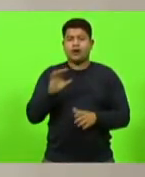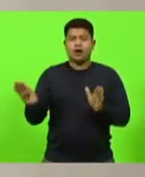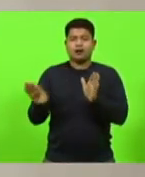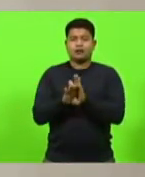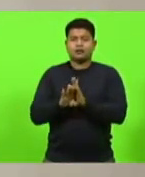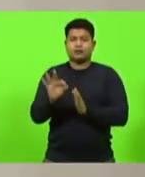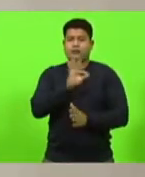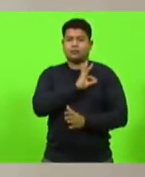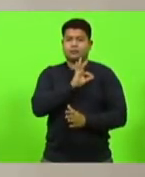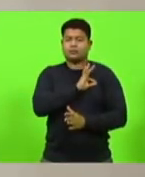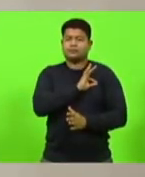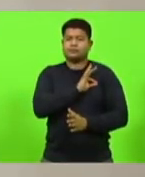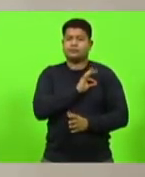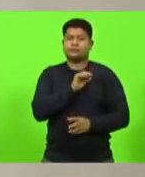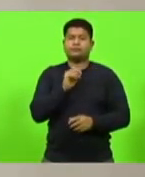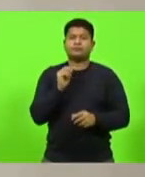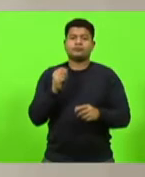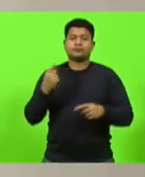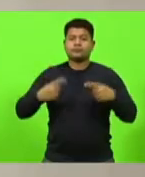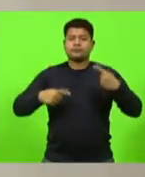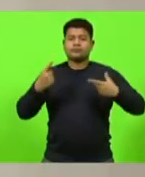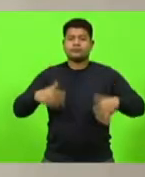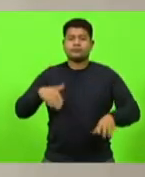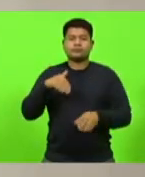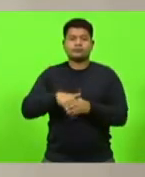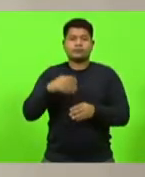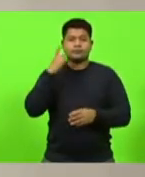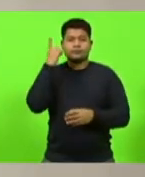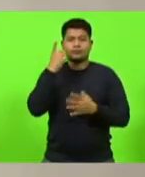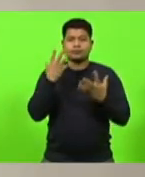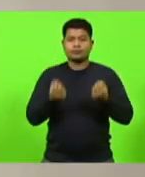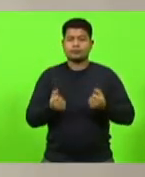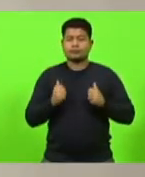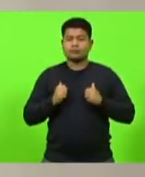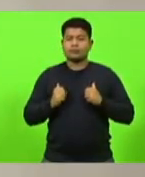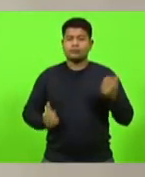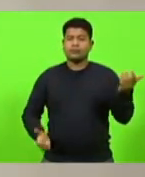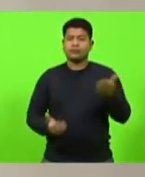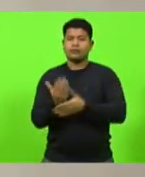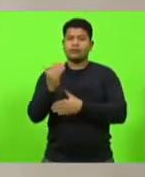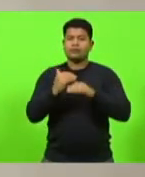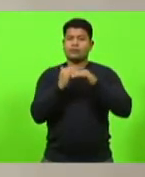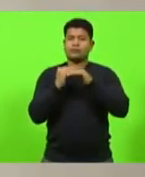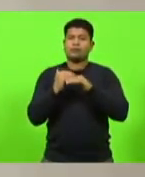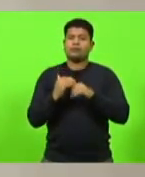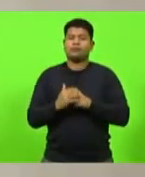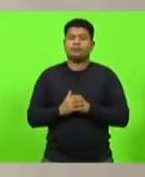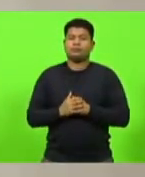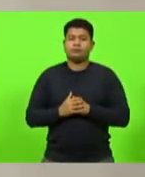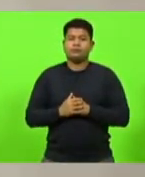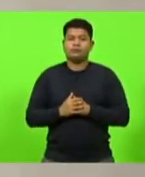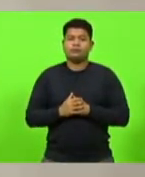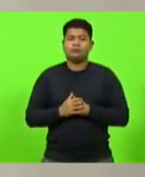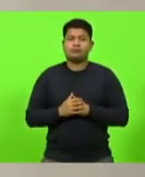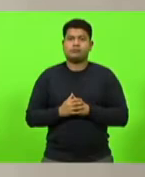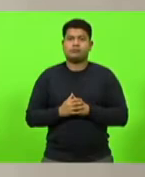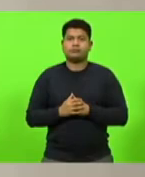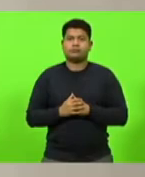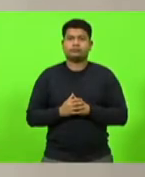queira discutir, em votação. Deputados que aprovam, permaneçam como se encontram. Aprovado por unanimidade.